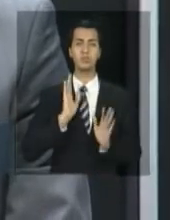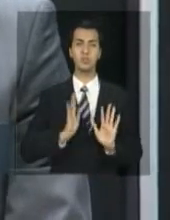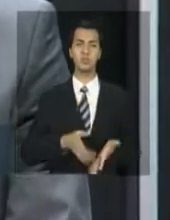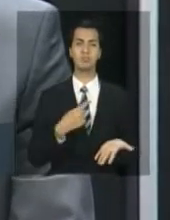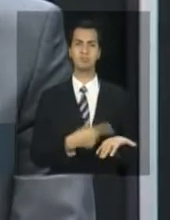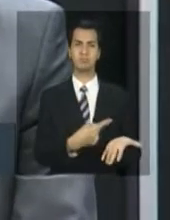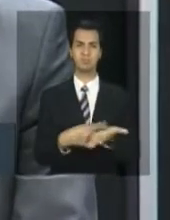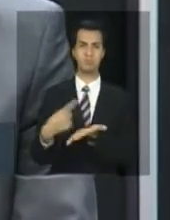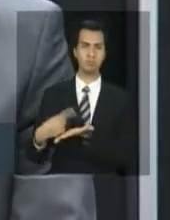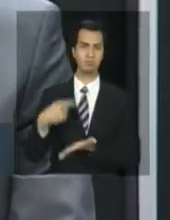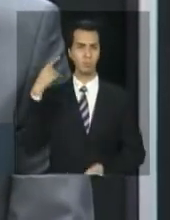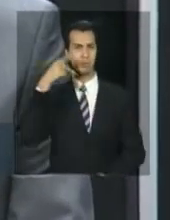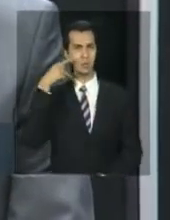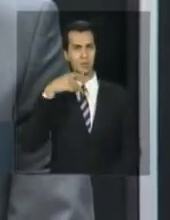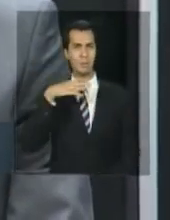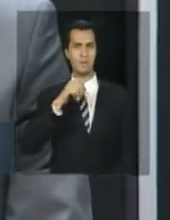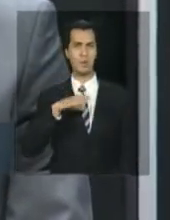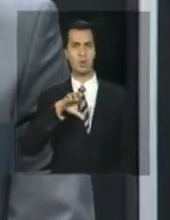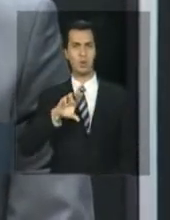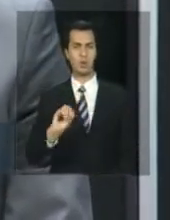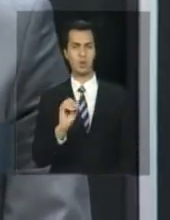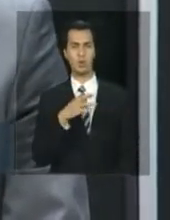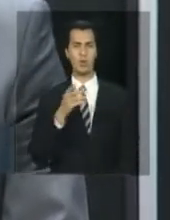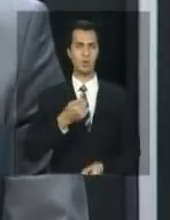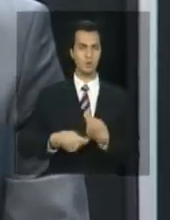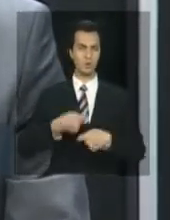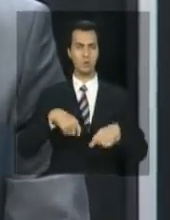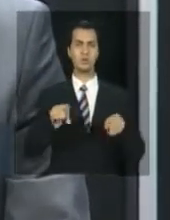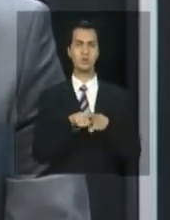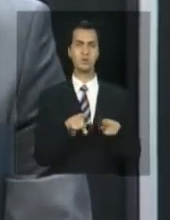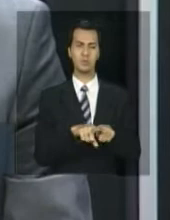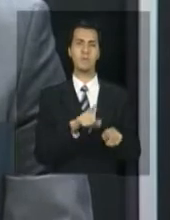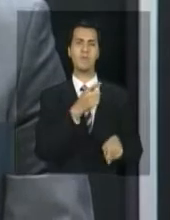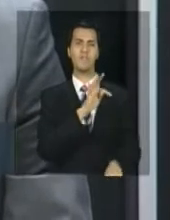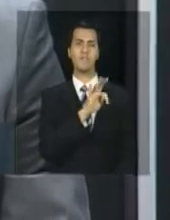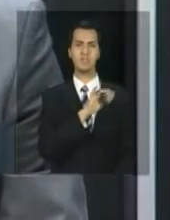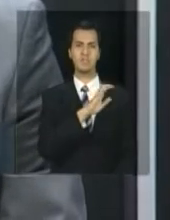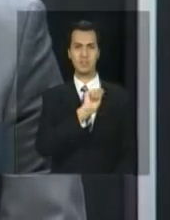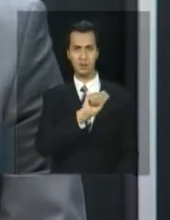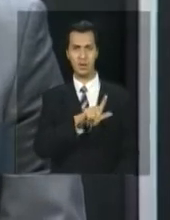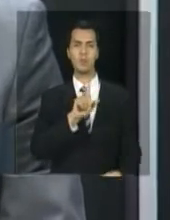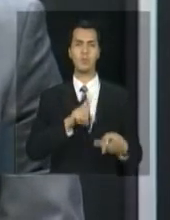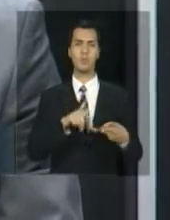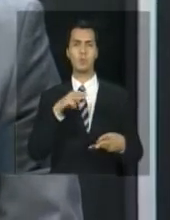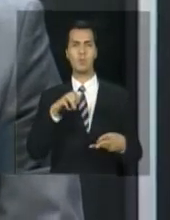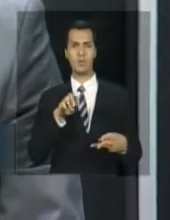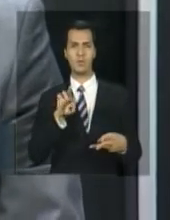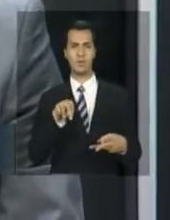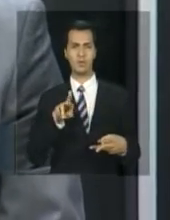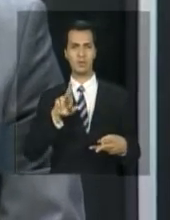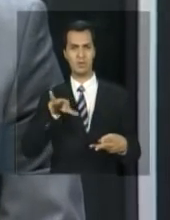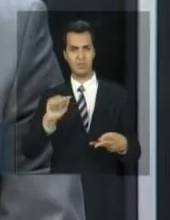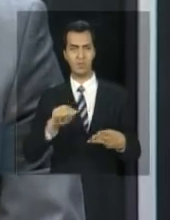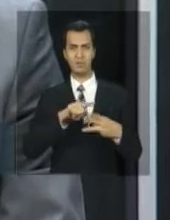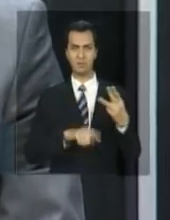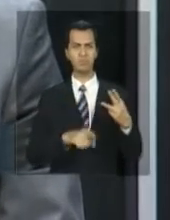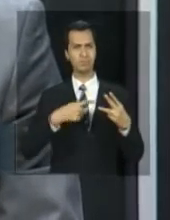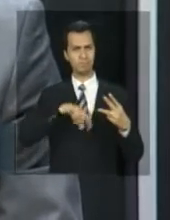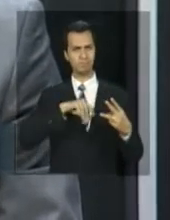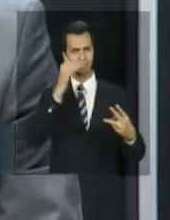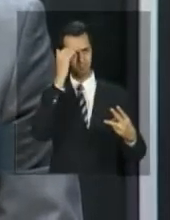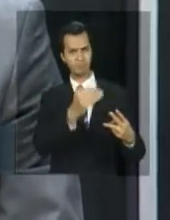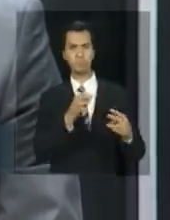políticas macroeconômicas, fiscal e monetária, para manter o crescimento vigoroso